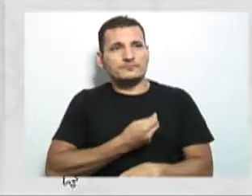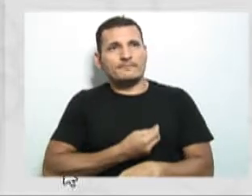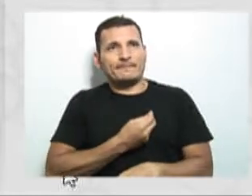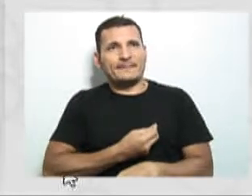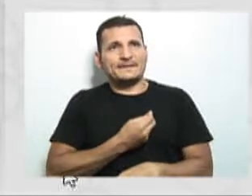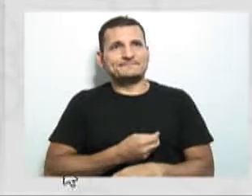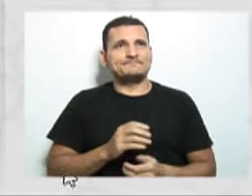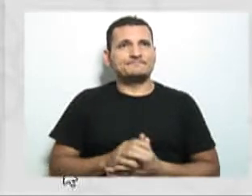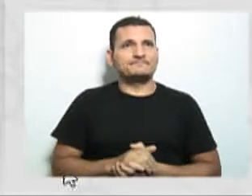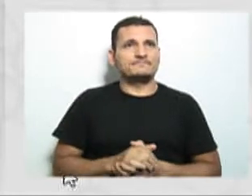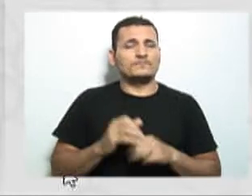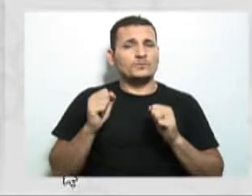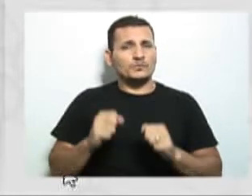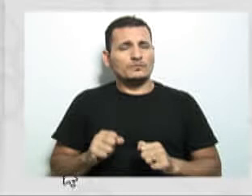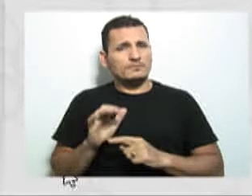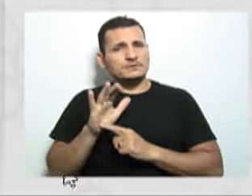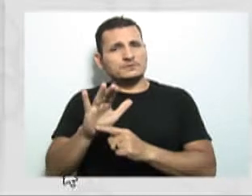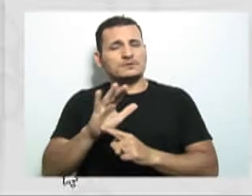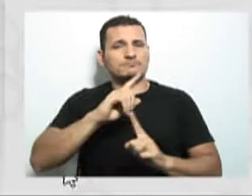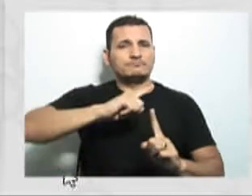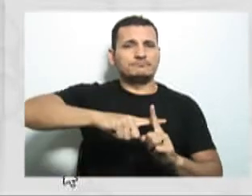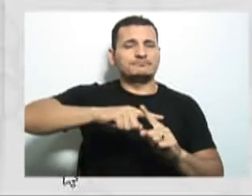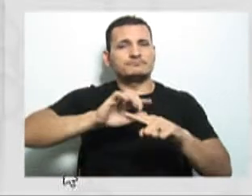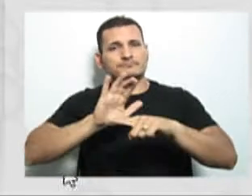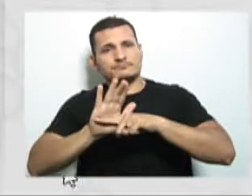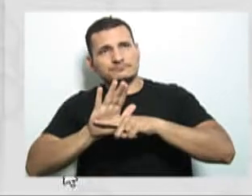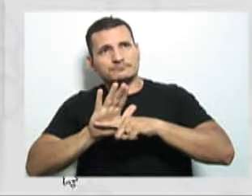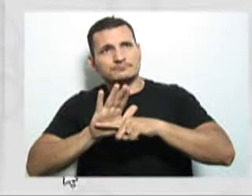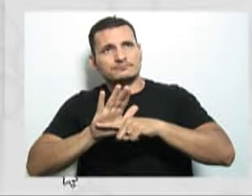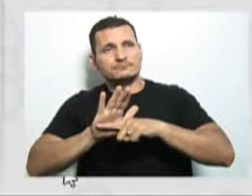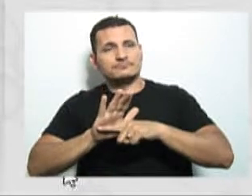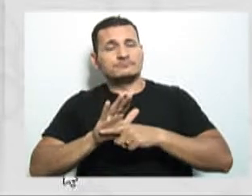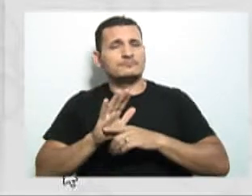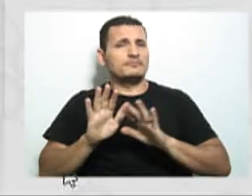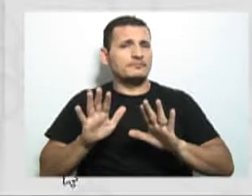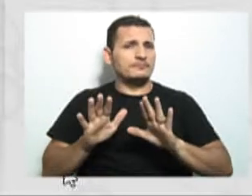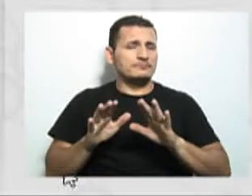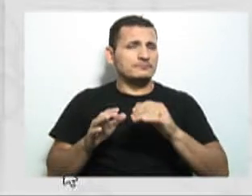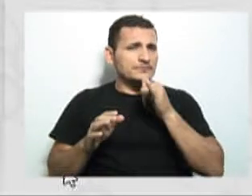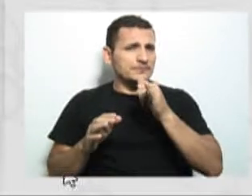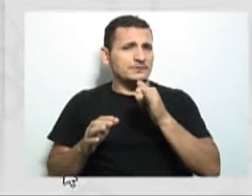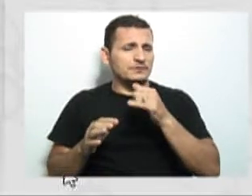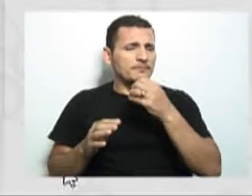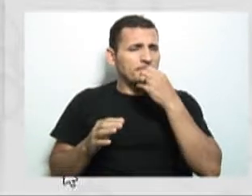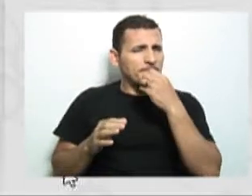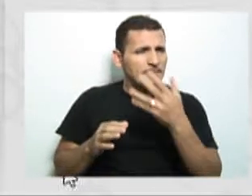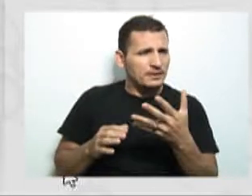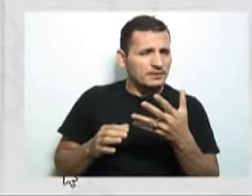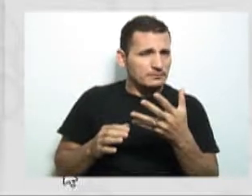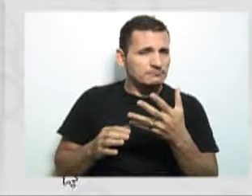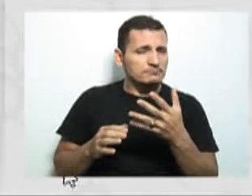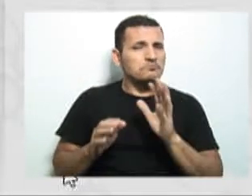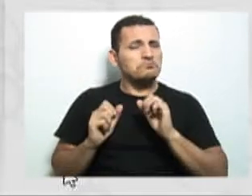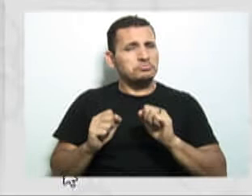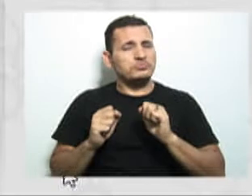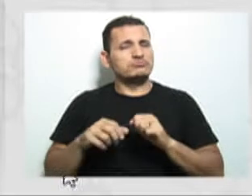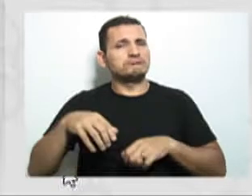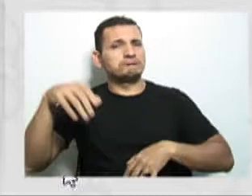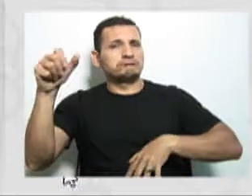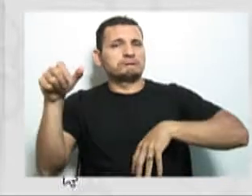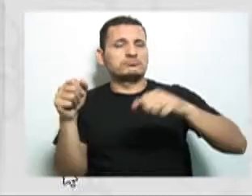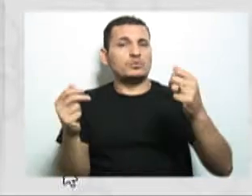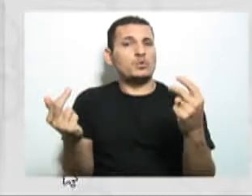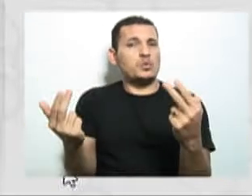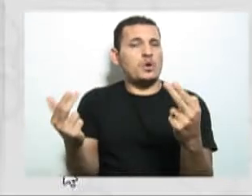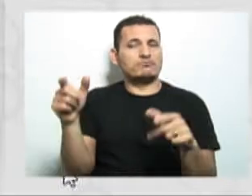e podem apresentar aspectos positivos e negativos. Entretanto, quando bem dissociadas, podem proporcionar ganhos para as duas